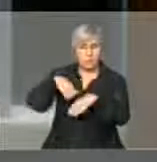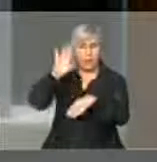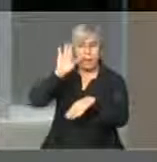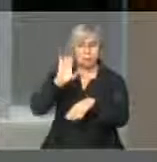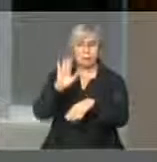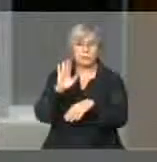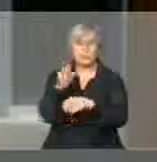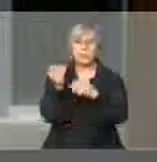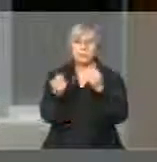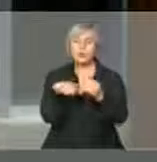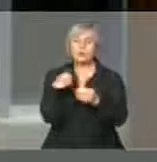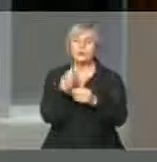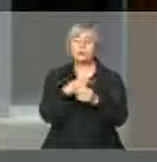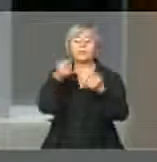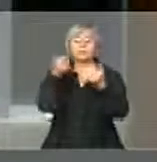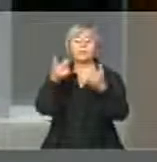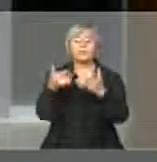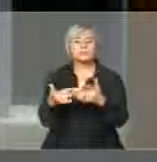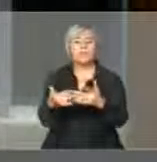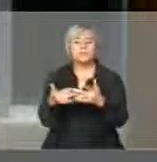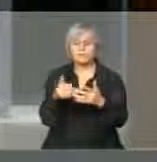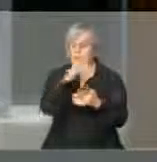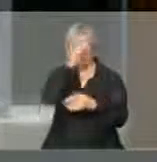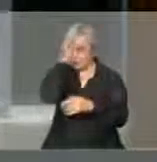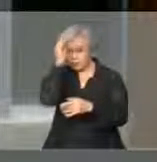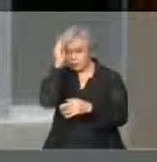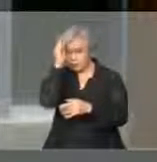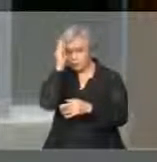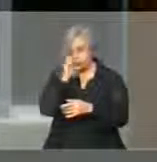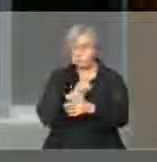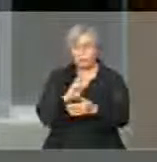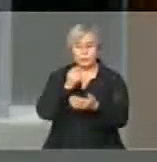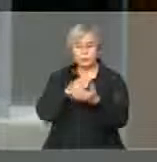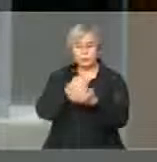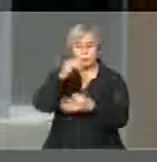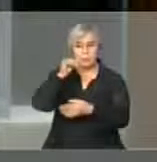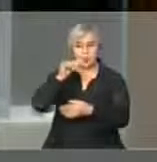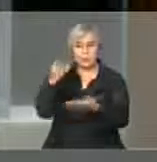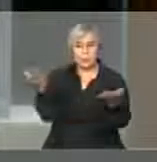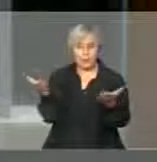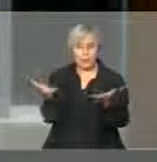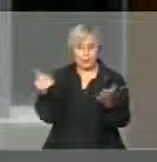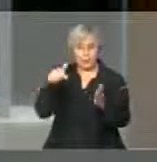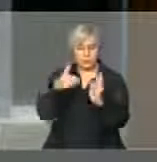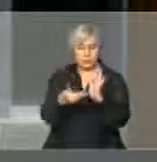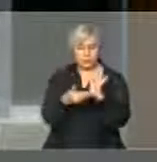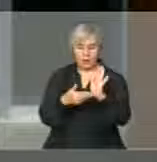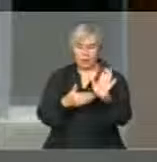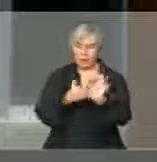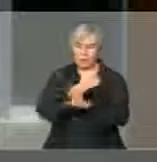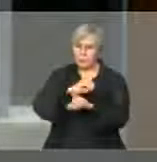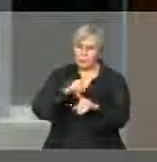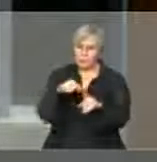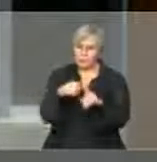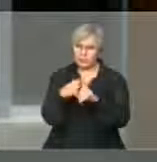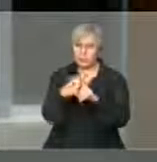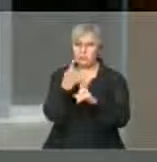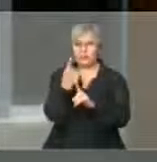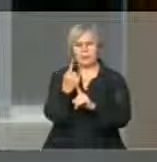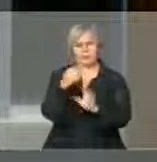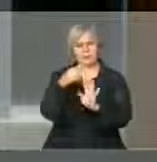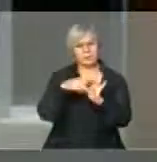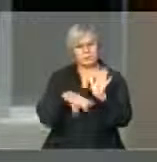é que a gente justifica ao consumidor de energia elétrica que nessa noite essa Câmara aprovou mais uma medida